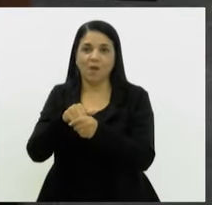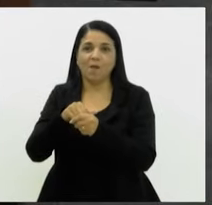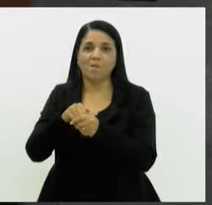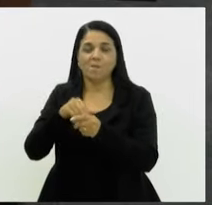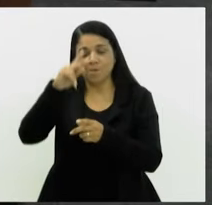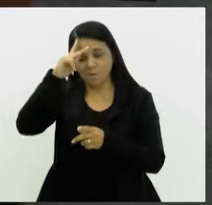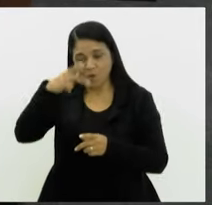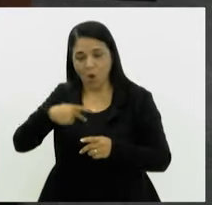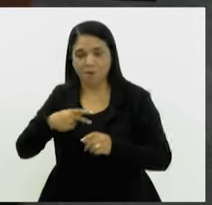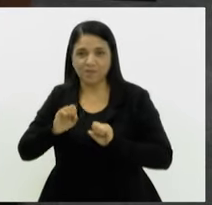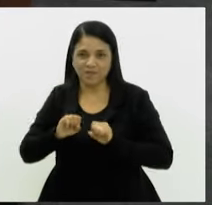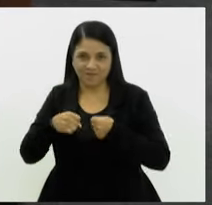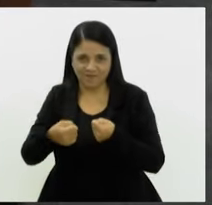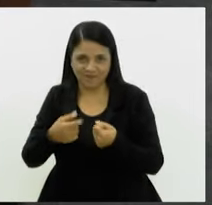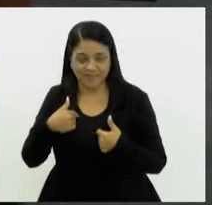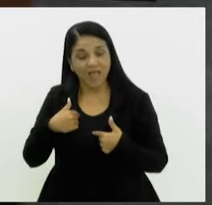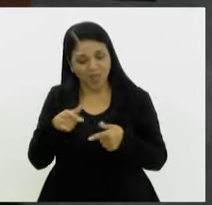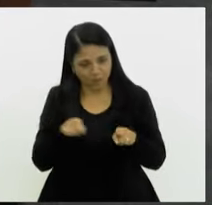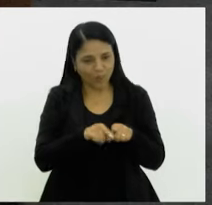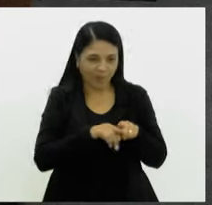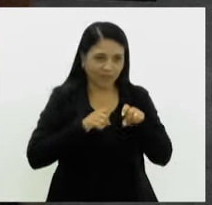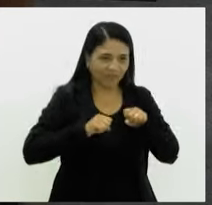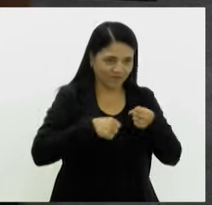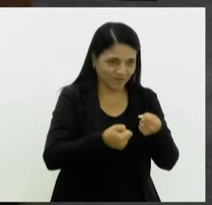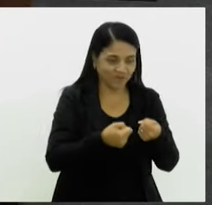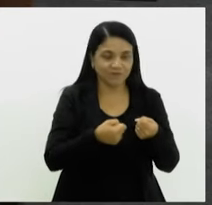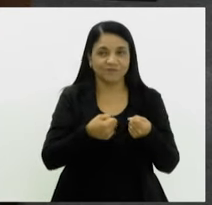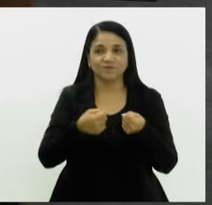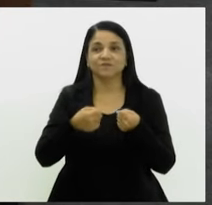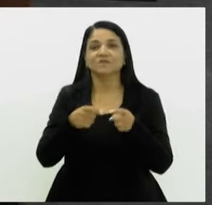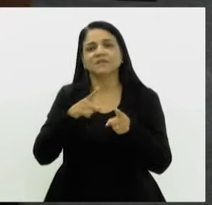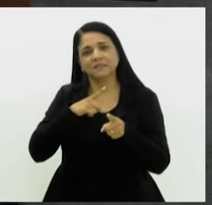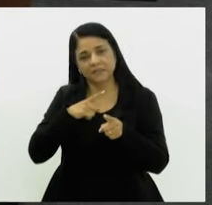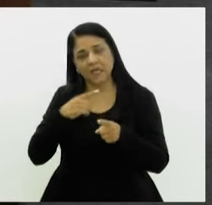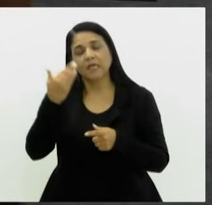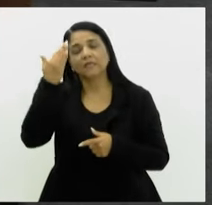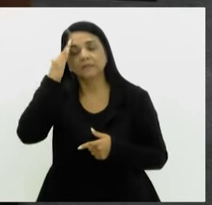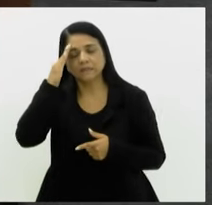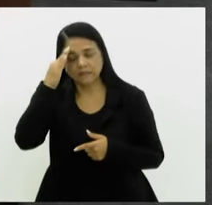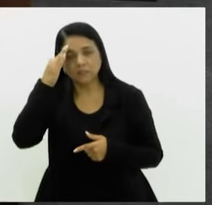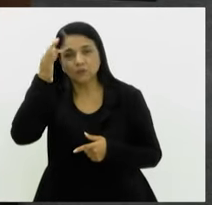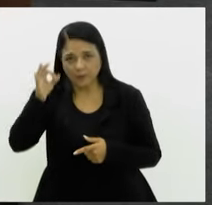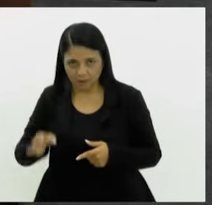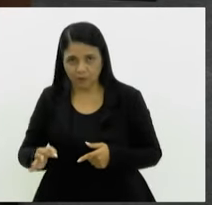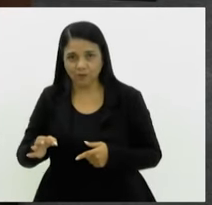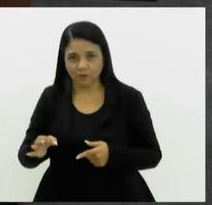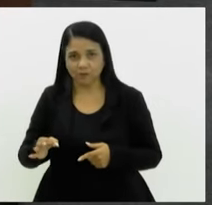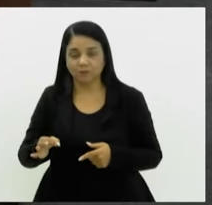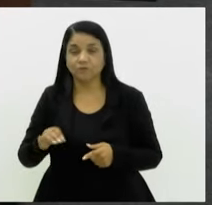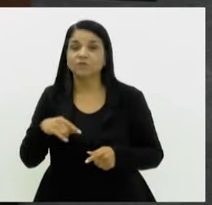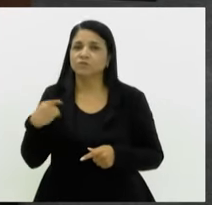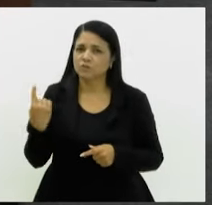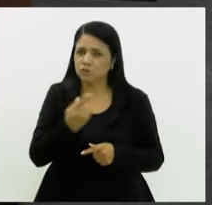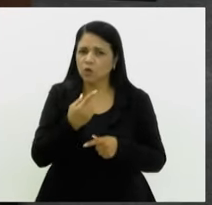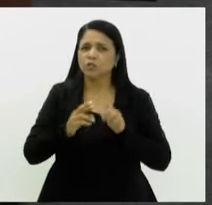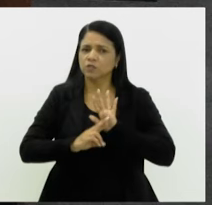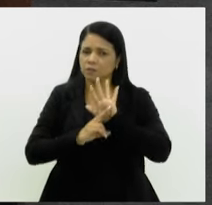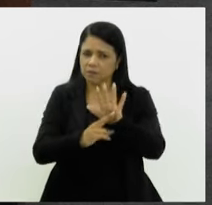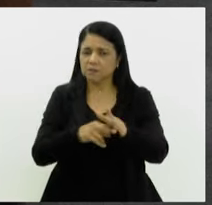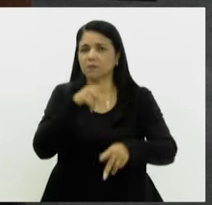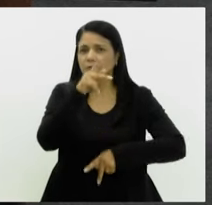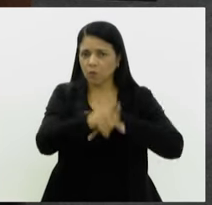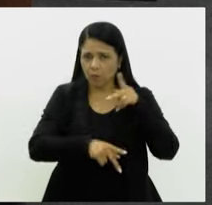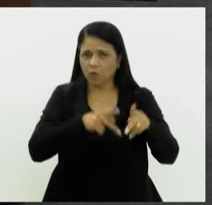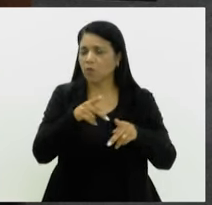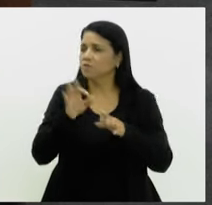maior defensor aqui. Então, existe esse entendimento de que nós, sim, representamos o povo, Vossa